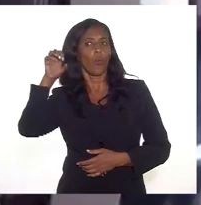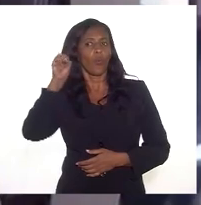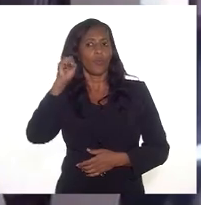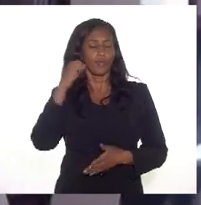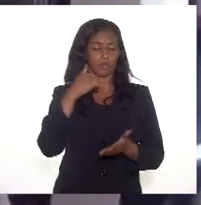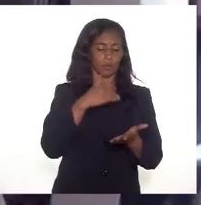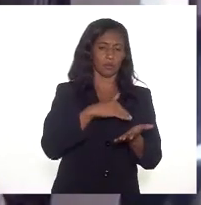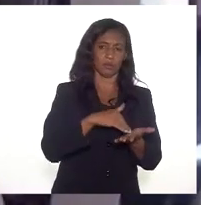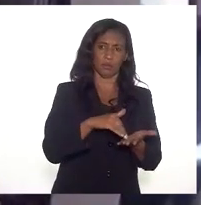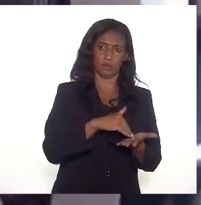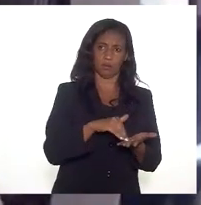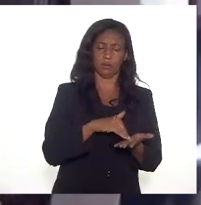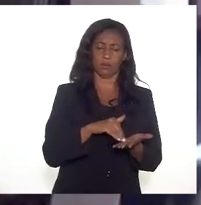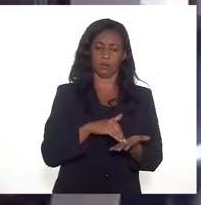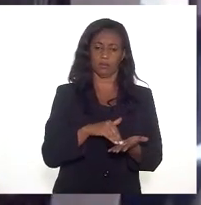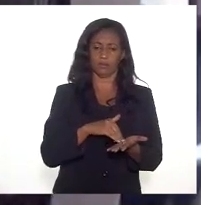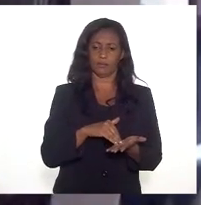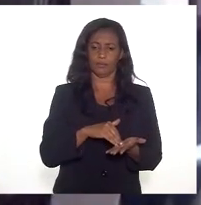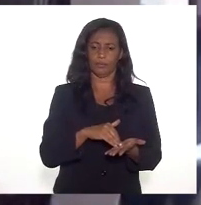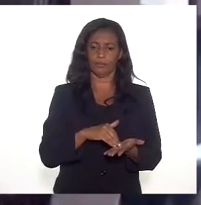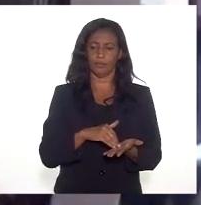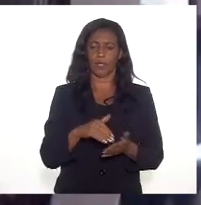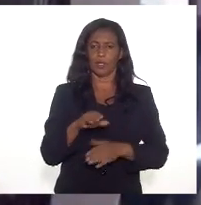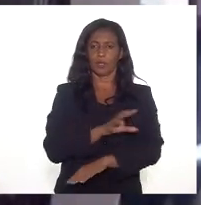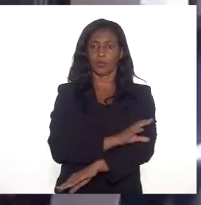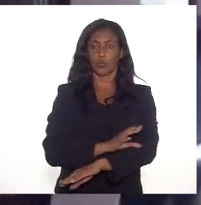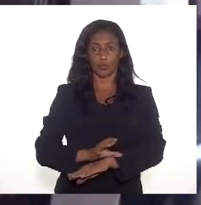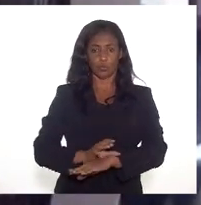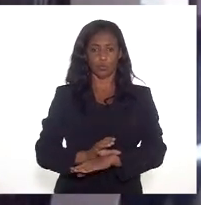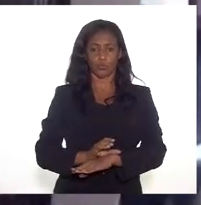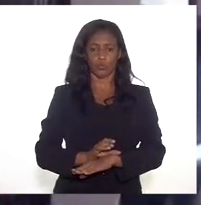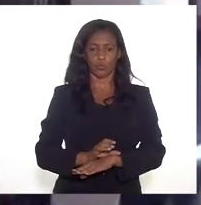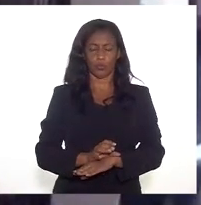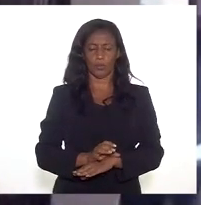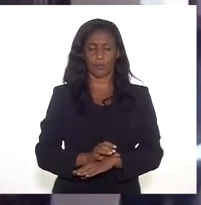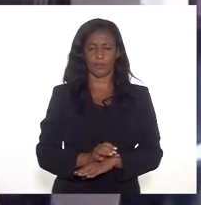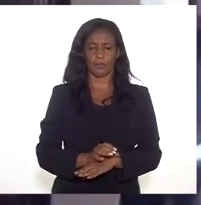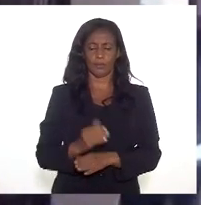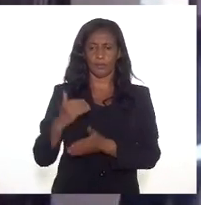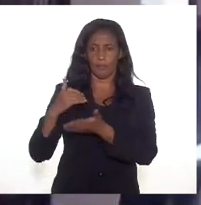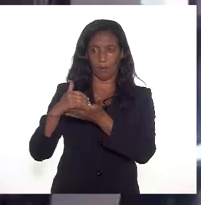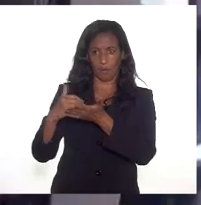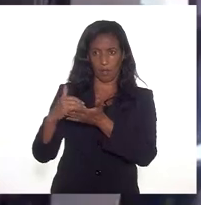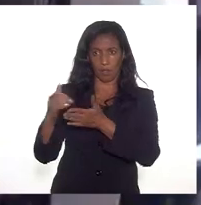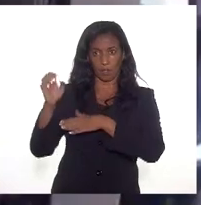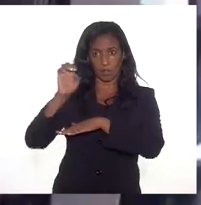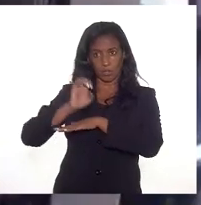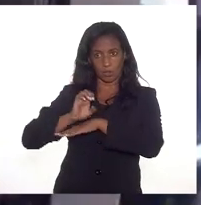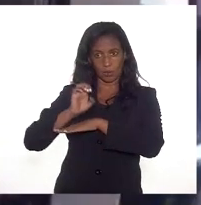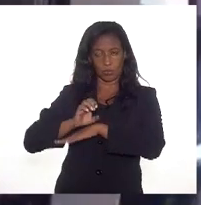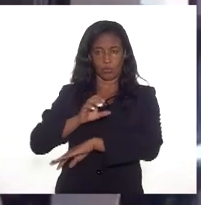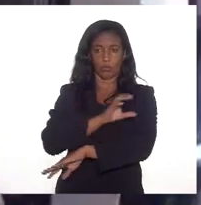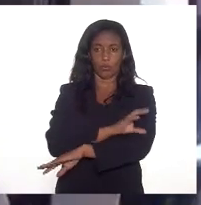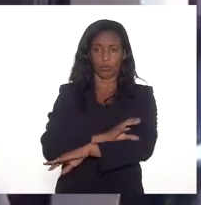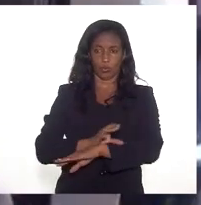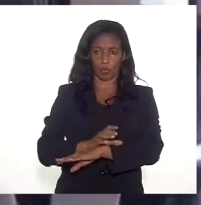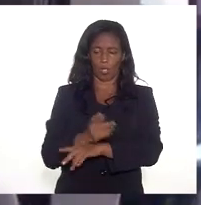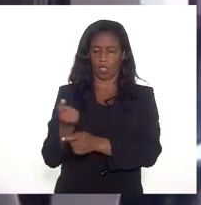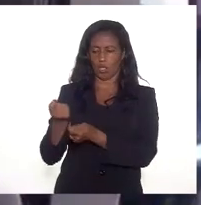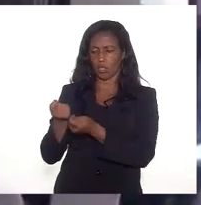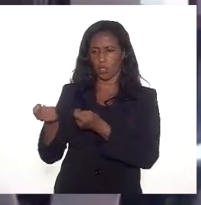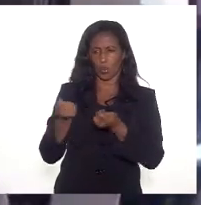Secretaria de Cultura, a Secretaria Estadual de Cultura e